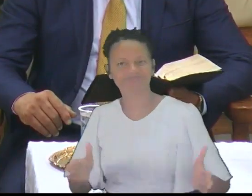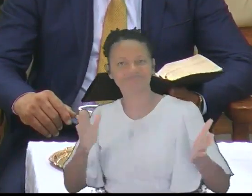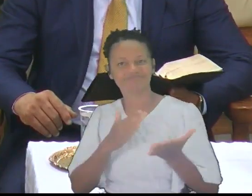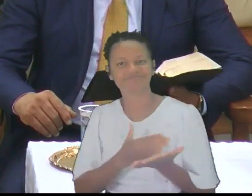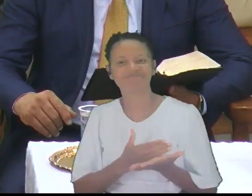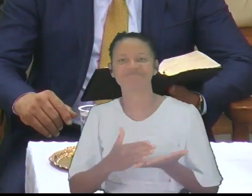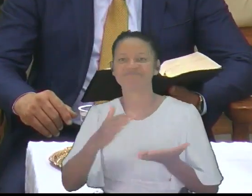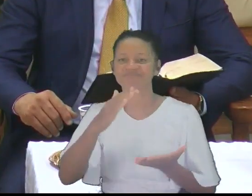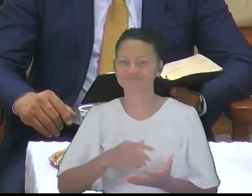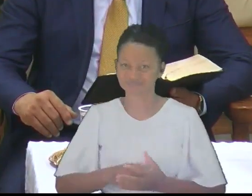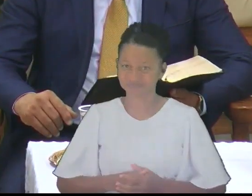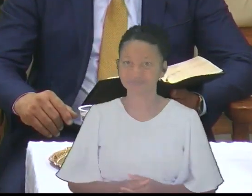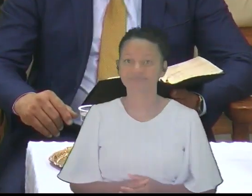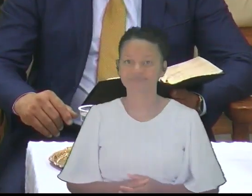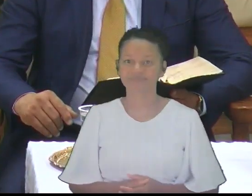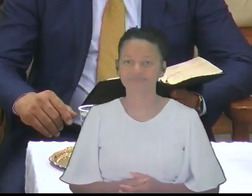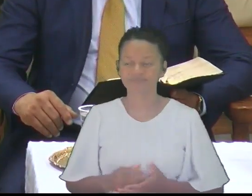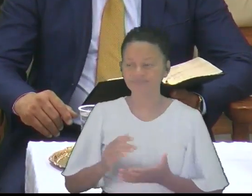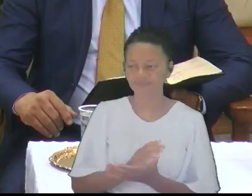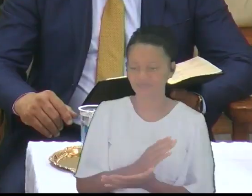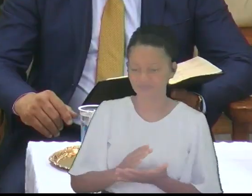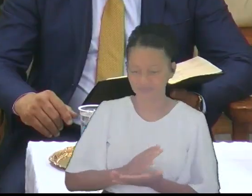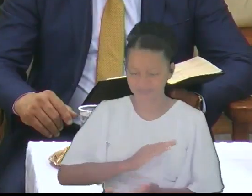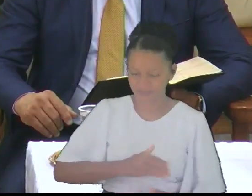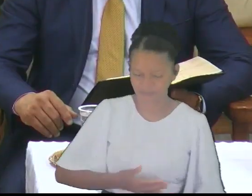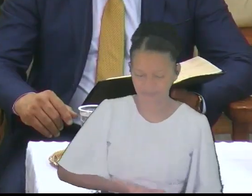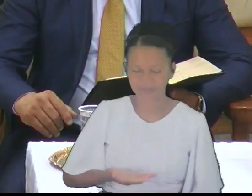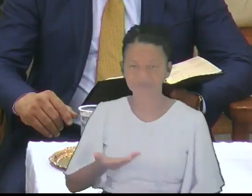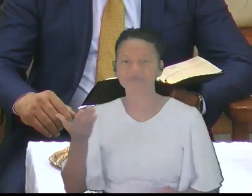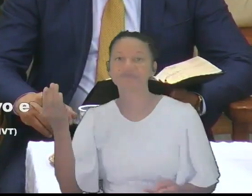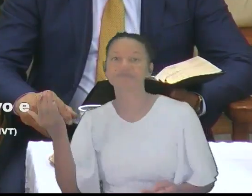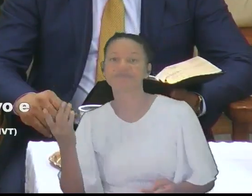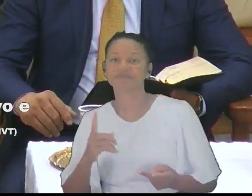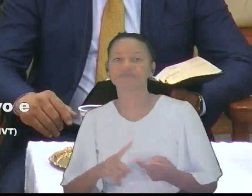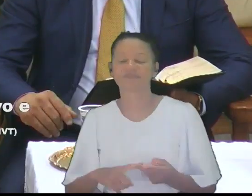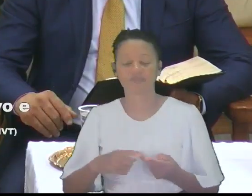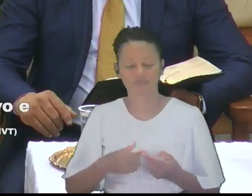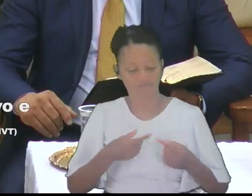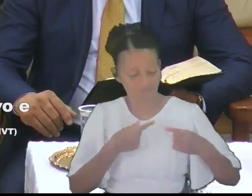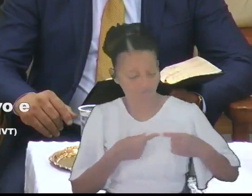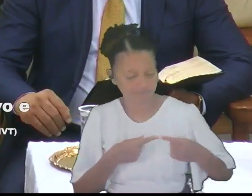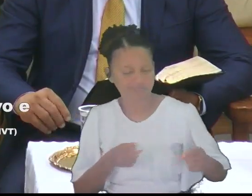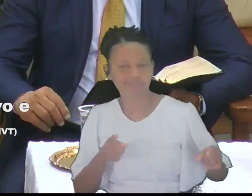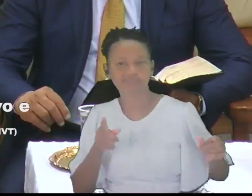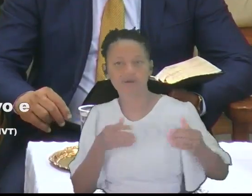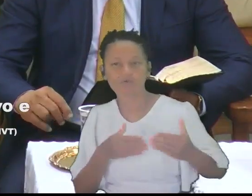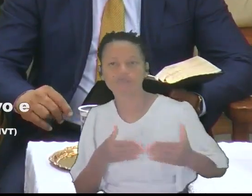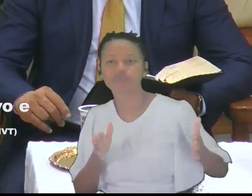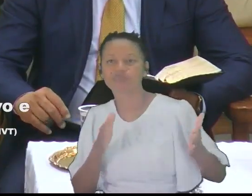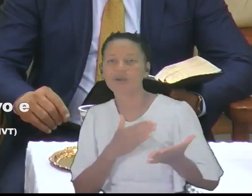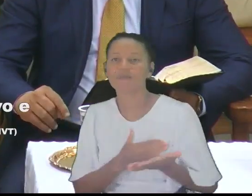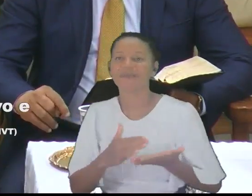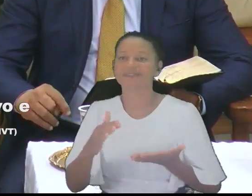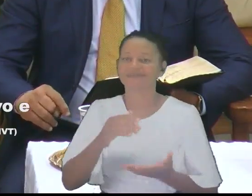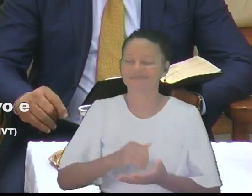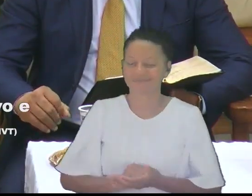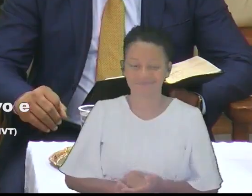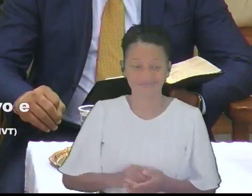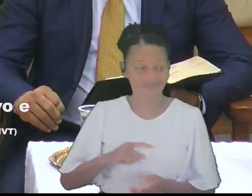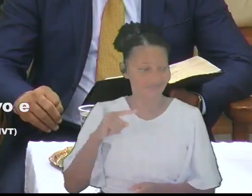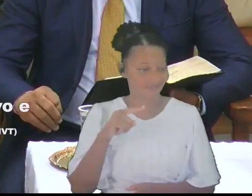Aleluia. Umas dizem consagrou e outras dizem inaugurou. Lá na cruz do